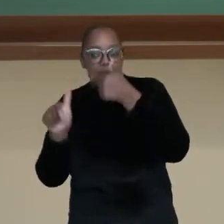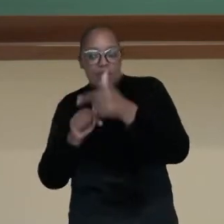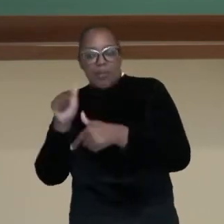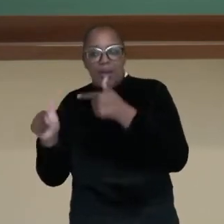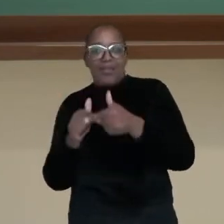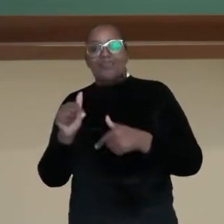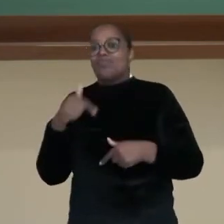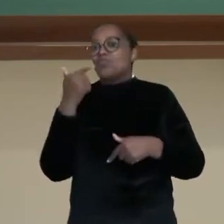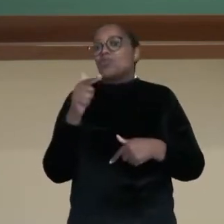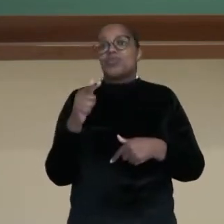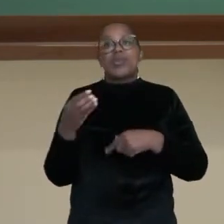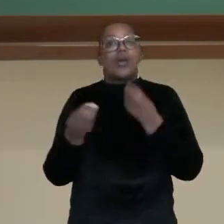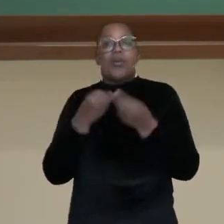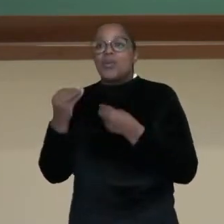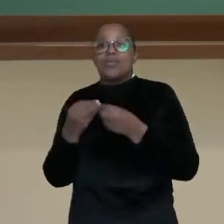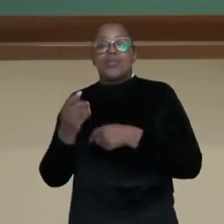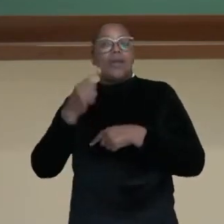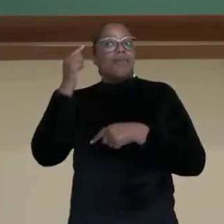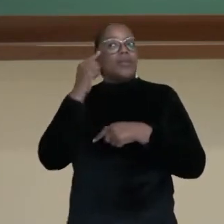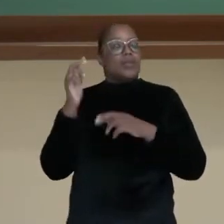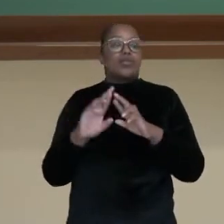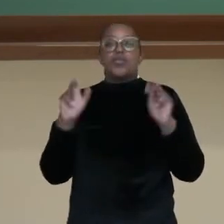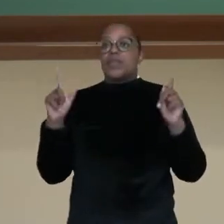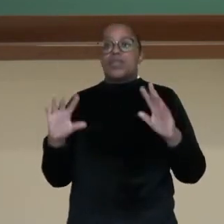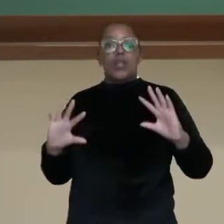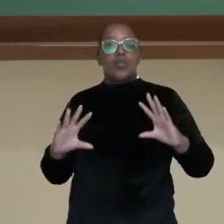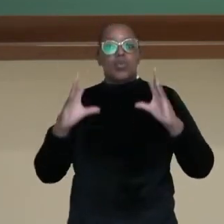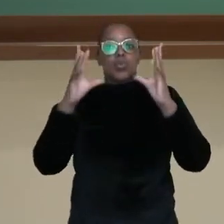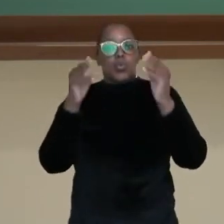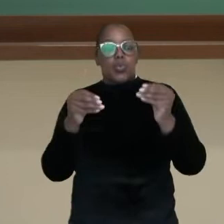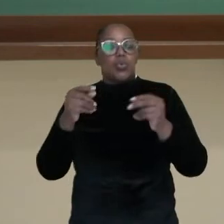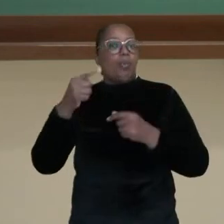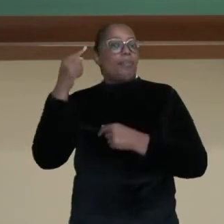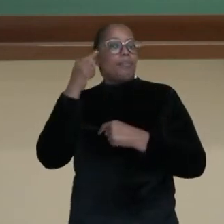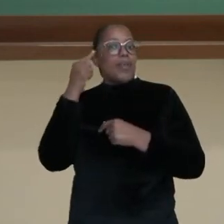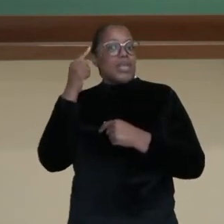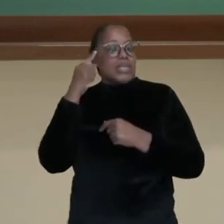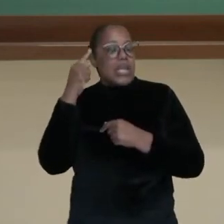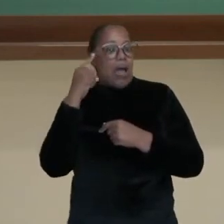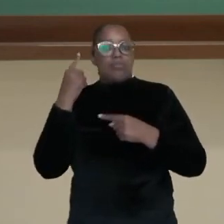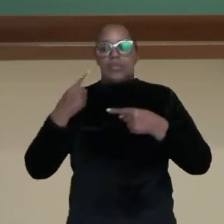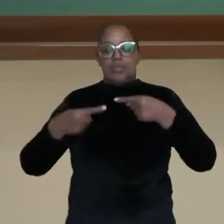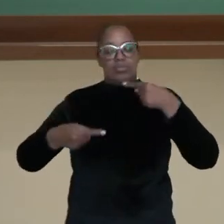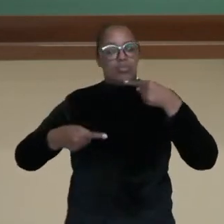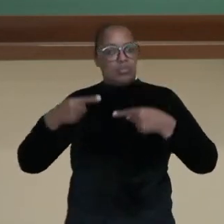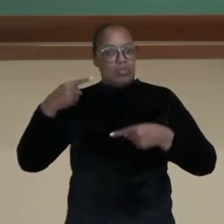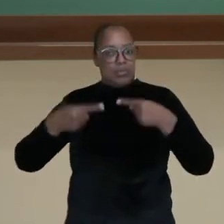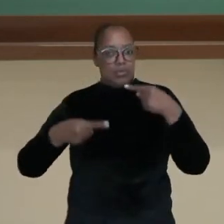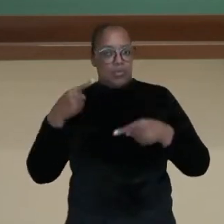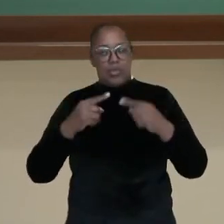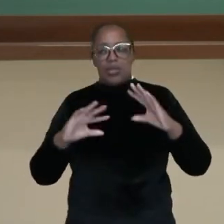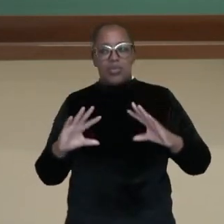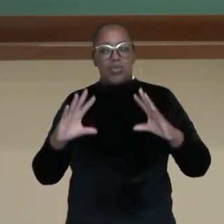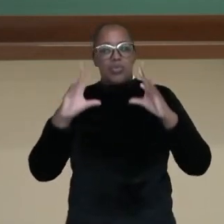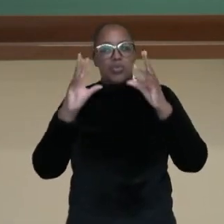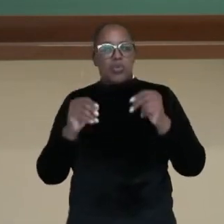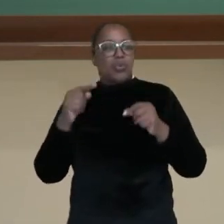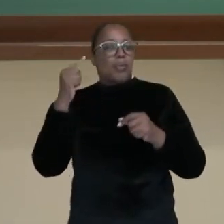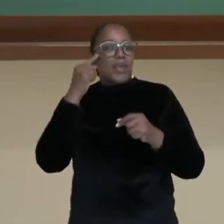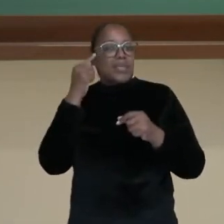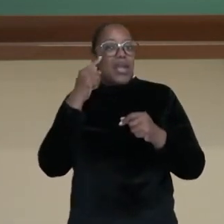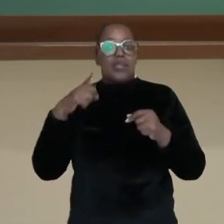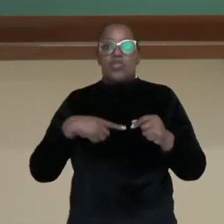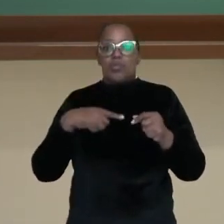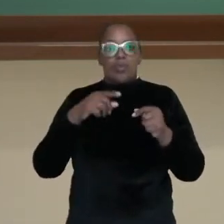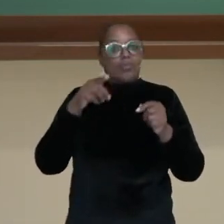você pensar diferente. Tudo é em relação ao partido, né? E tudo em relação ao partido orientado por